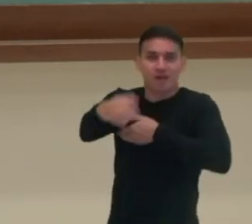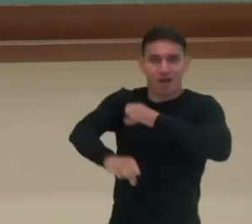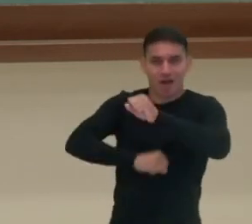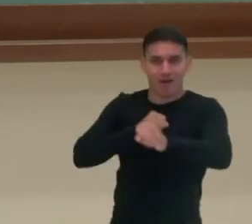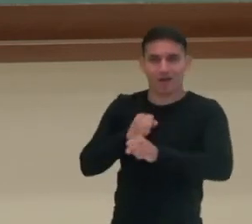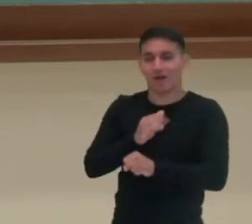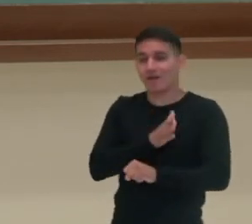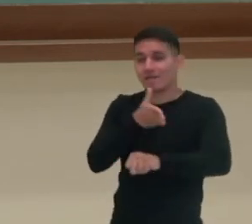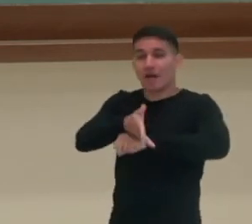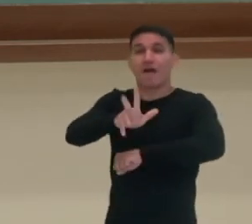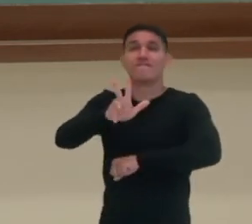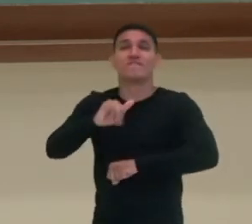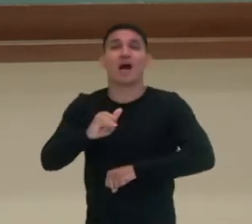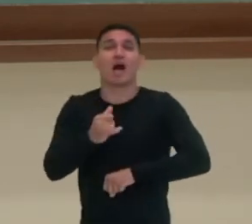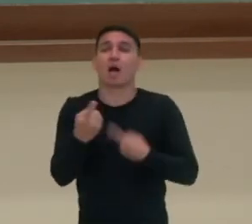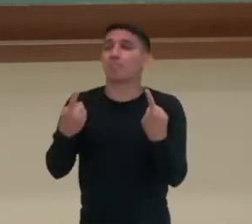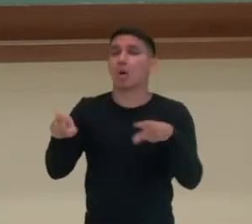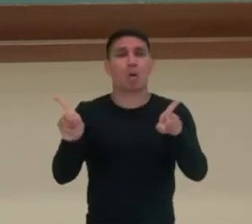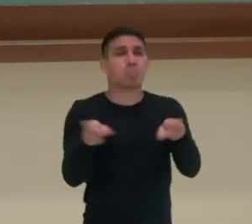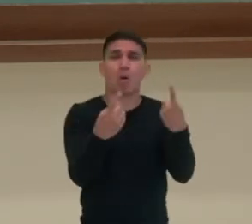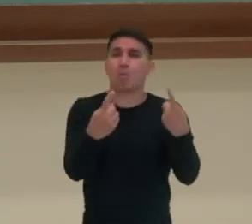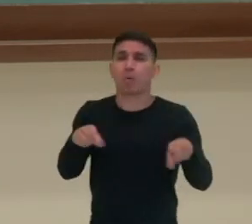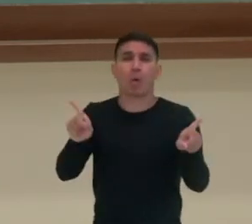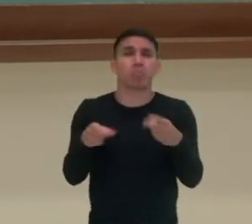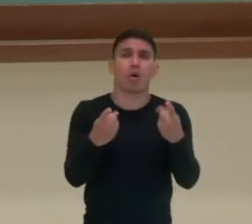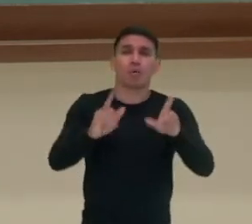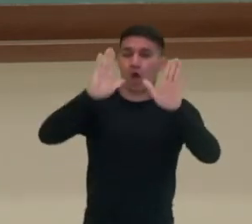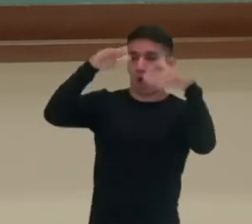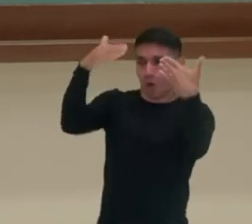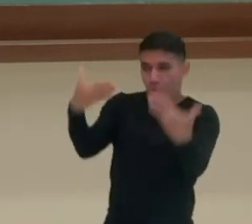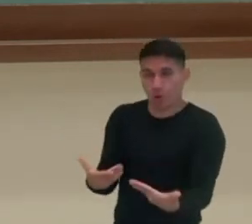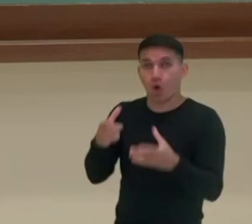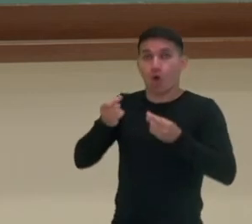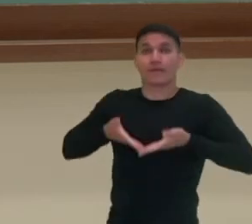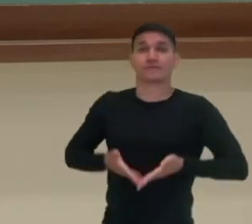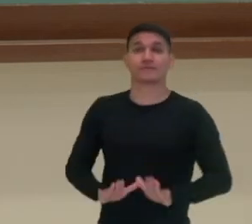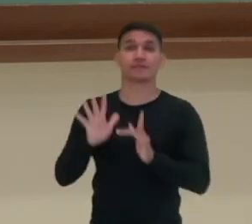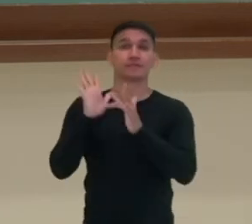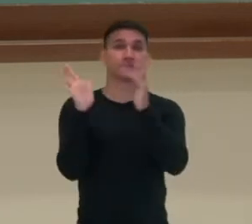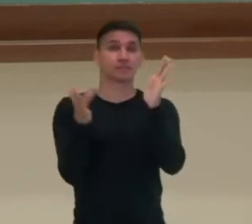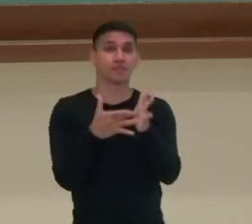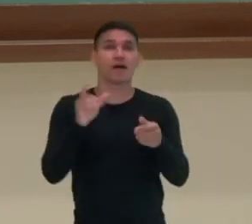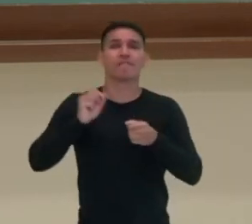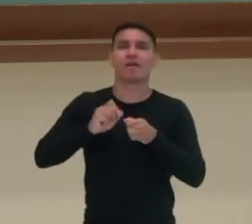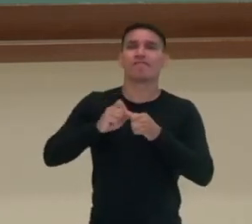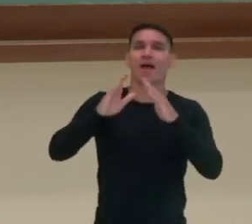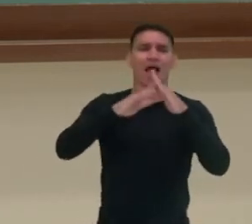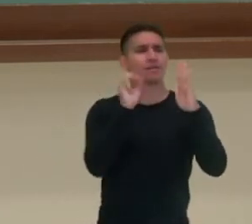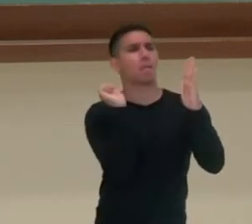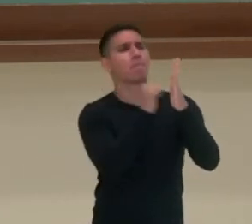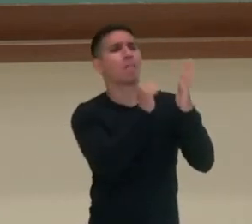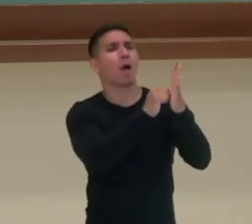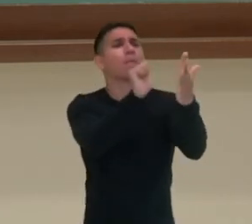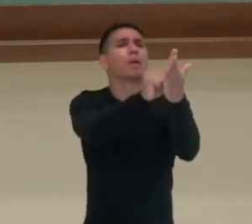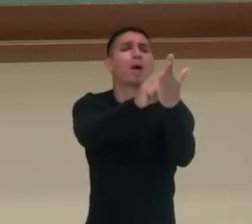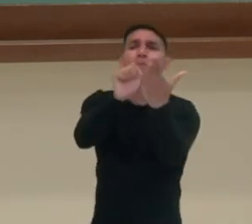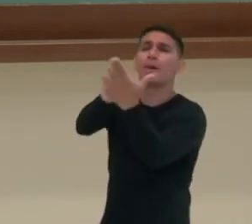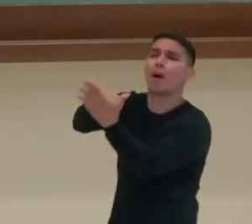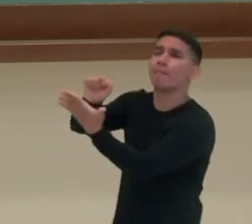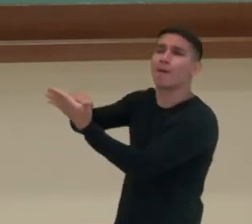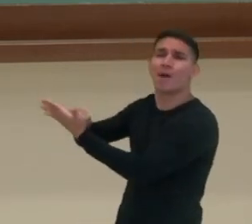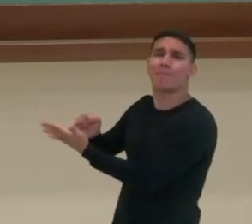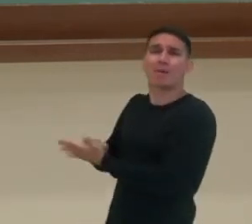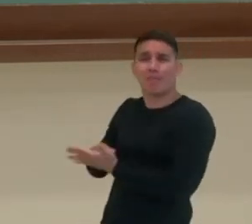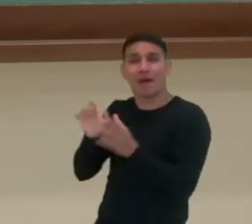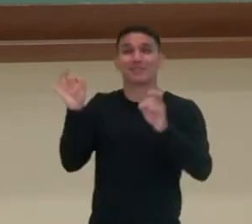para tocar Folia de Reis, homenagem ao nascimento de Cristo, batendo de porta em porta. E após a